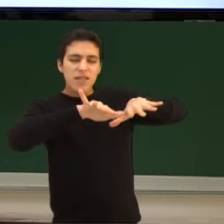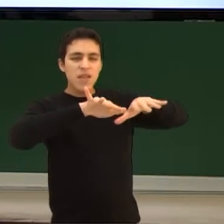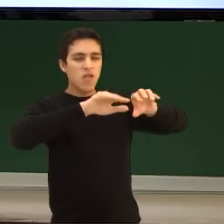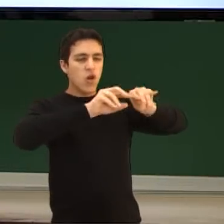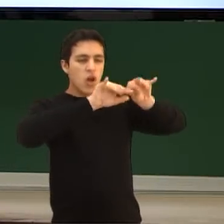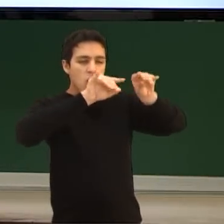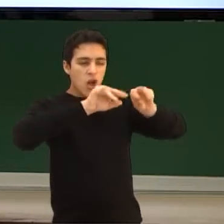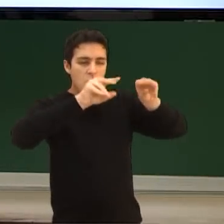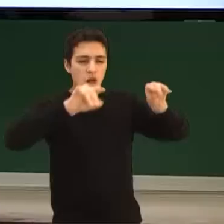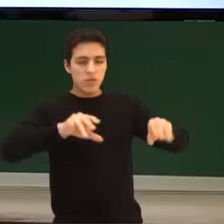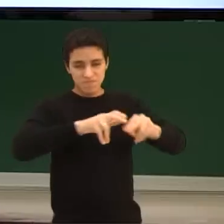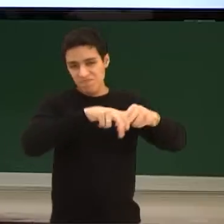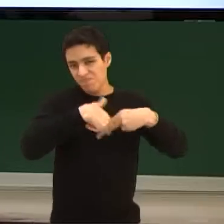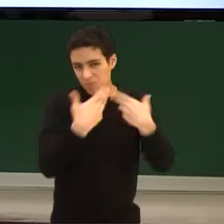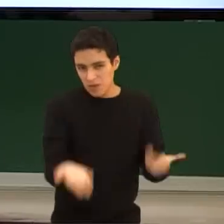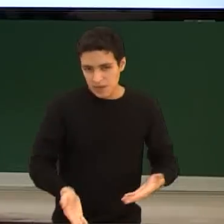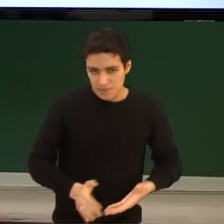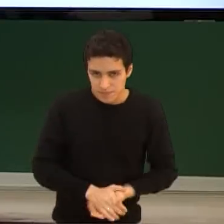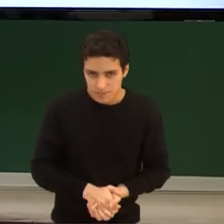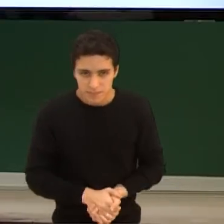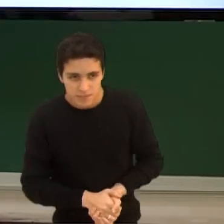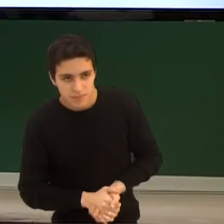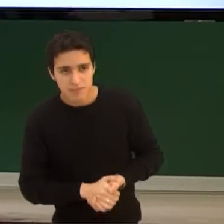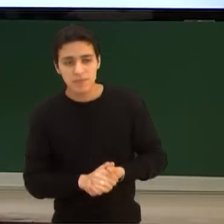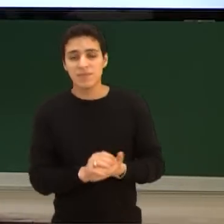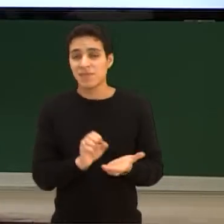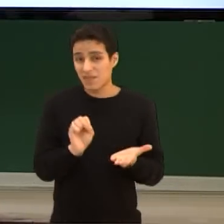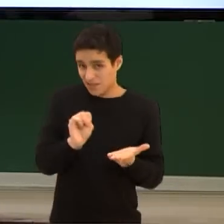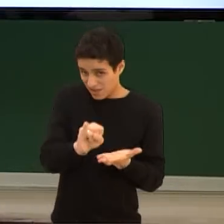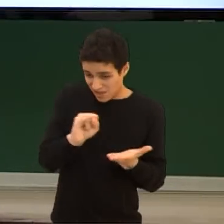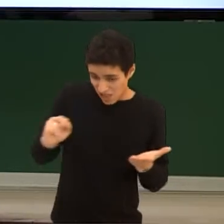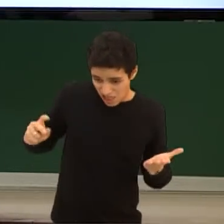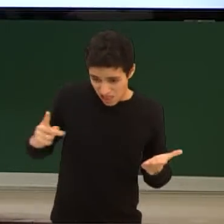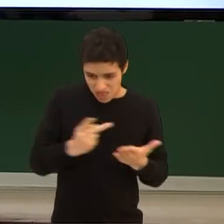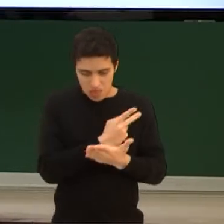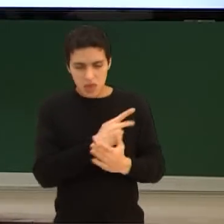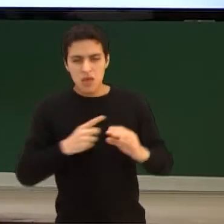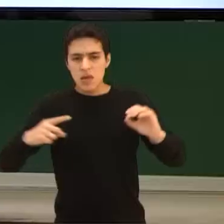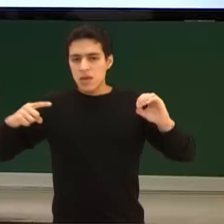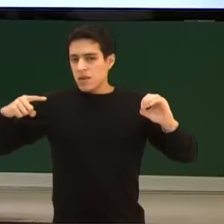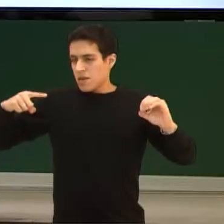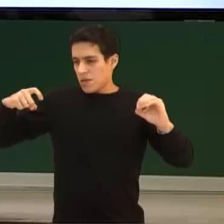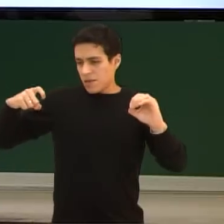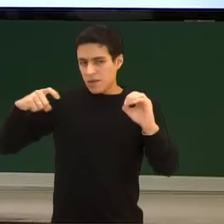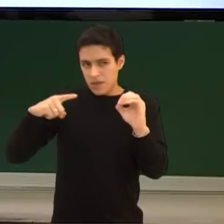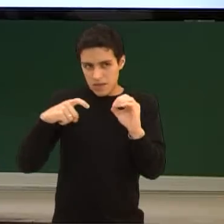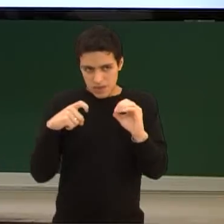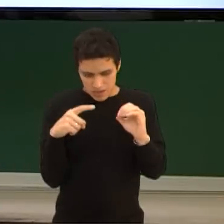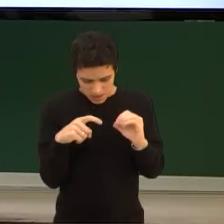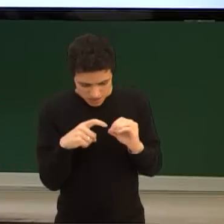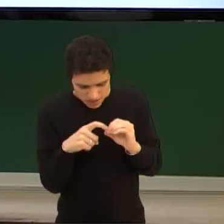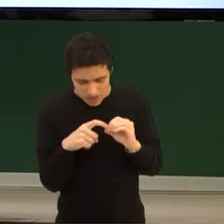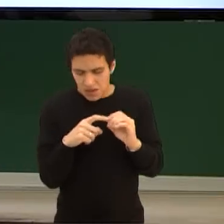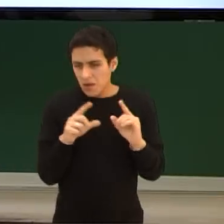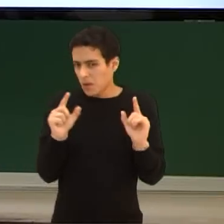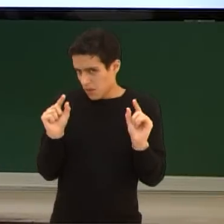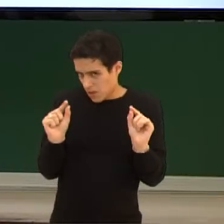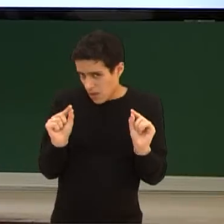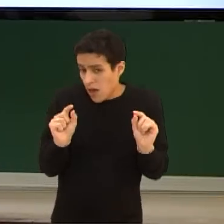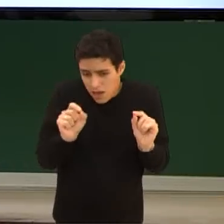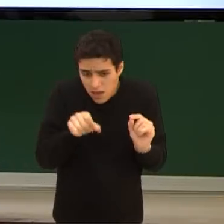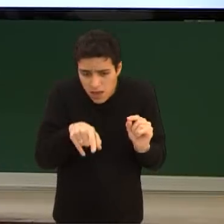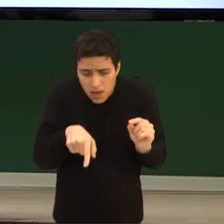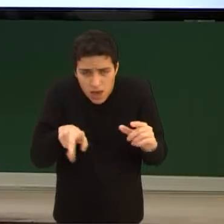certo? Se acontecer essa fecundação, né, esse encontro do óvulo com